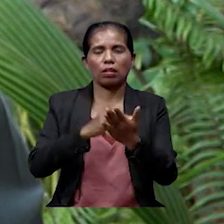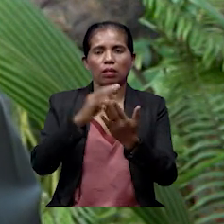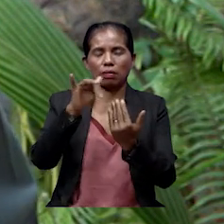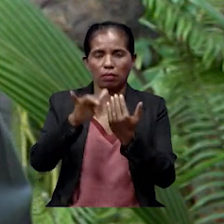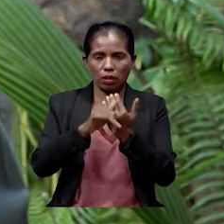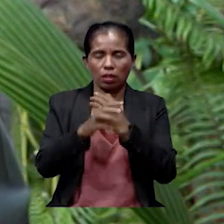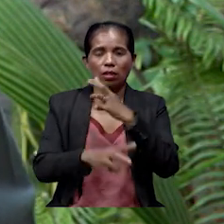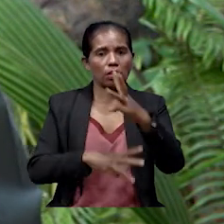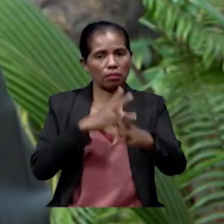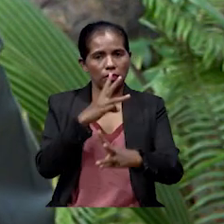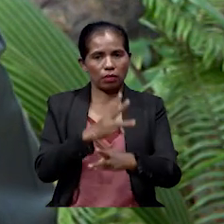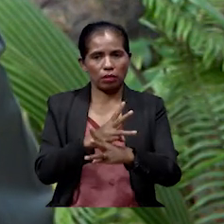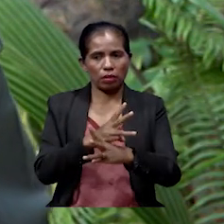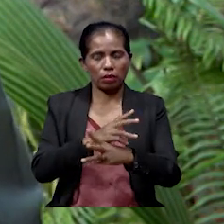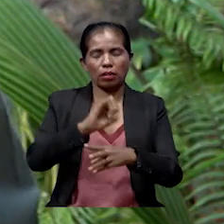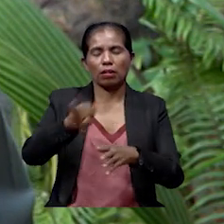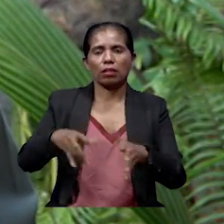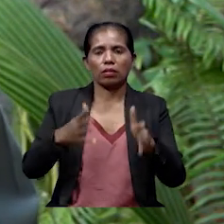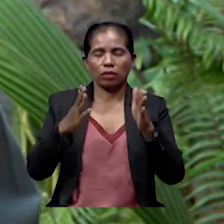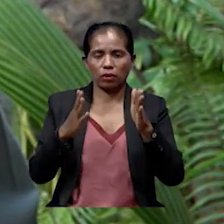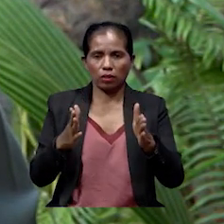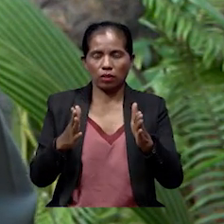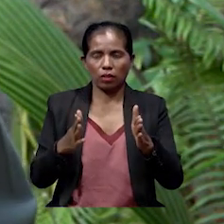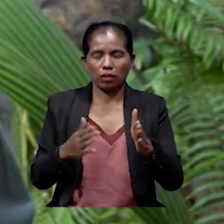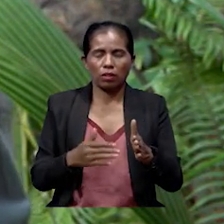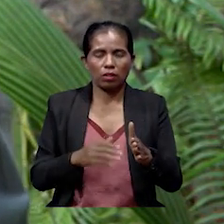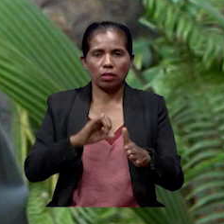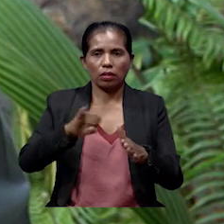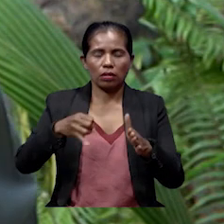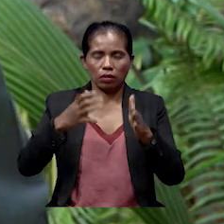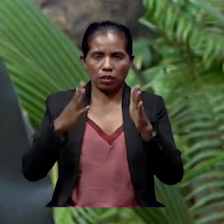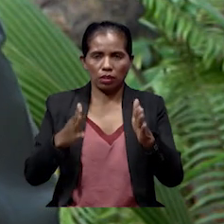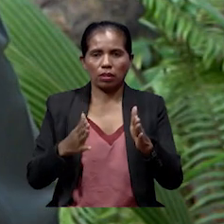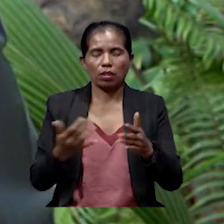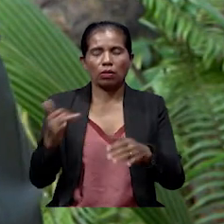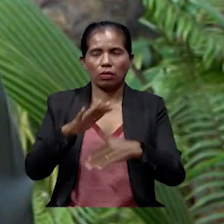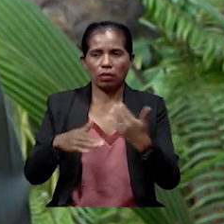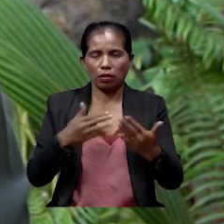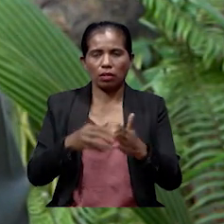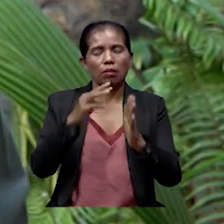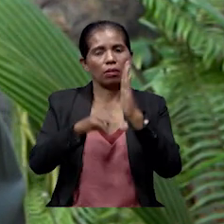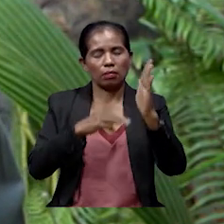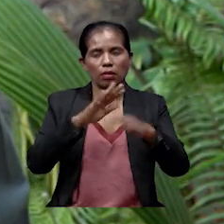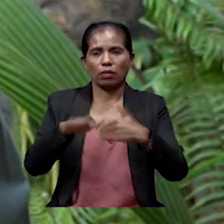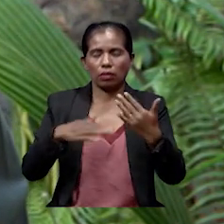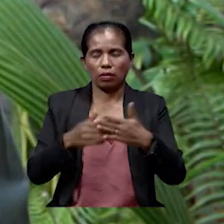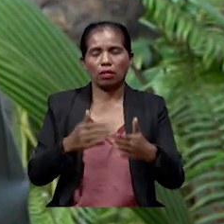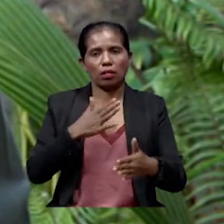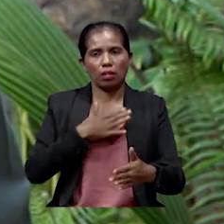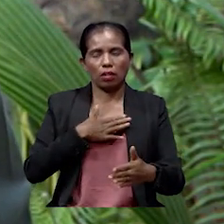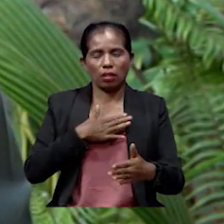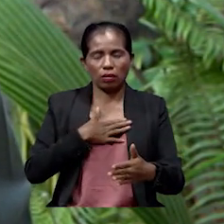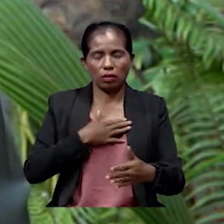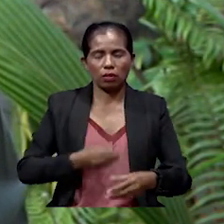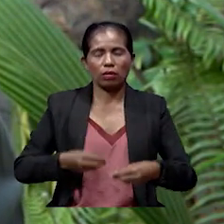Dia Mundial, jornalista, Free Press, da mídia, a União,